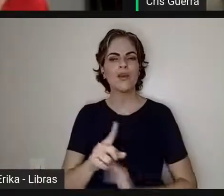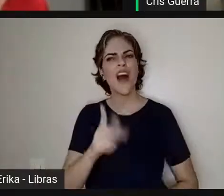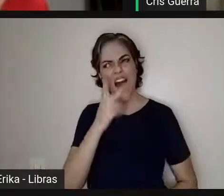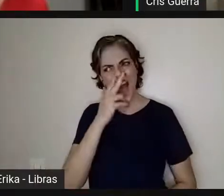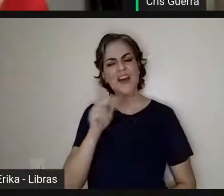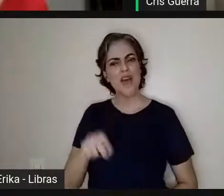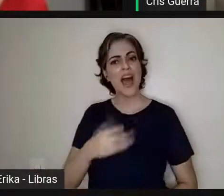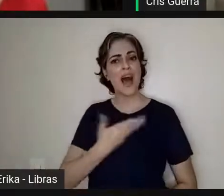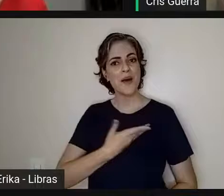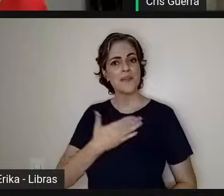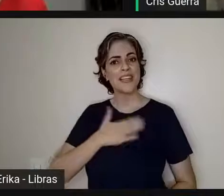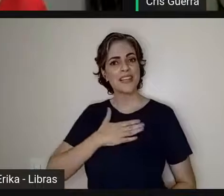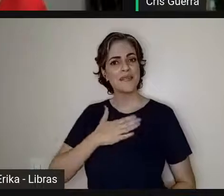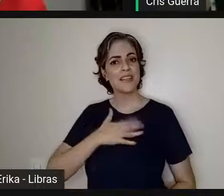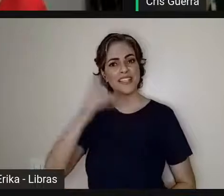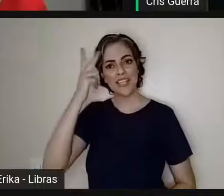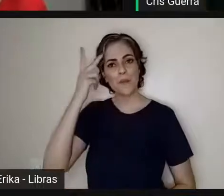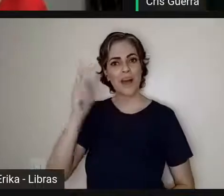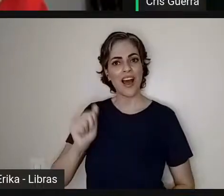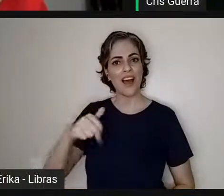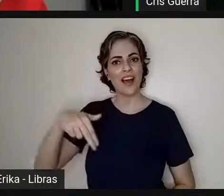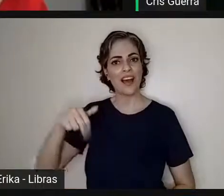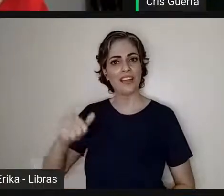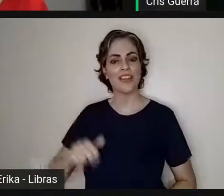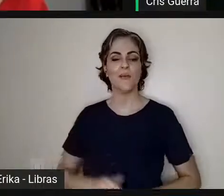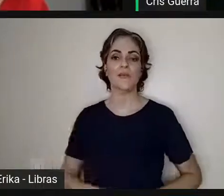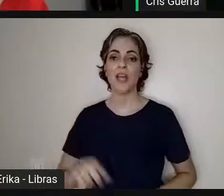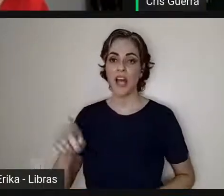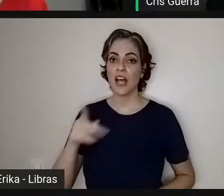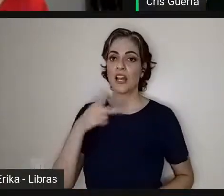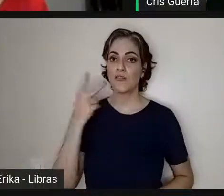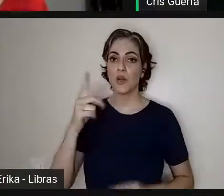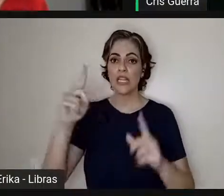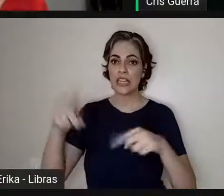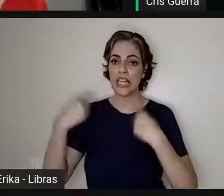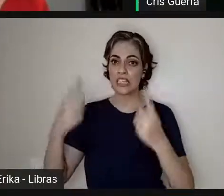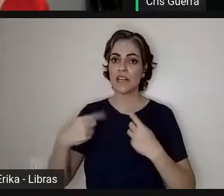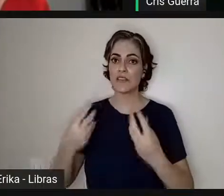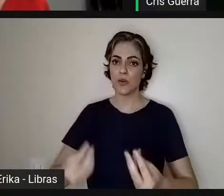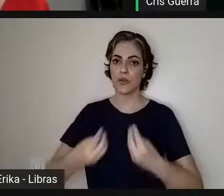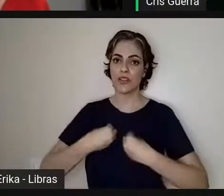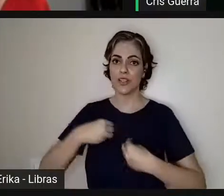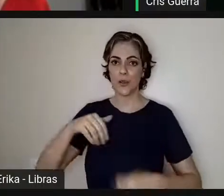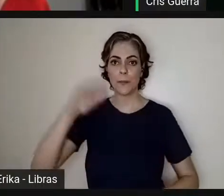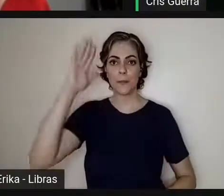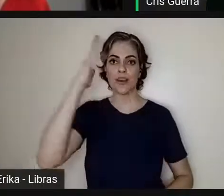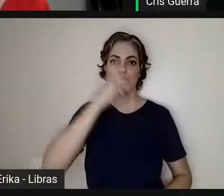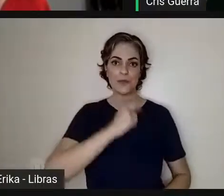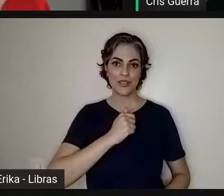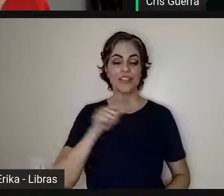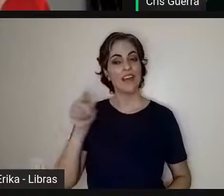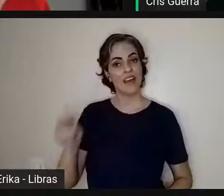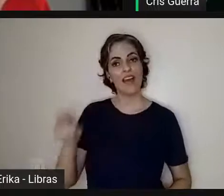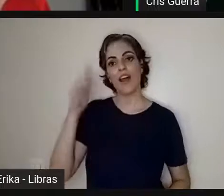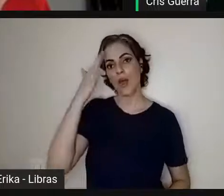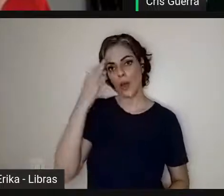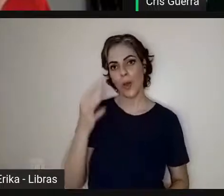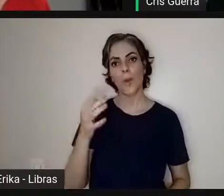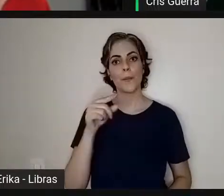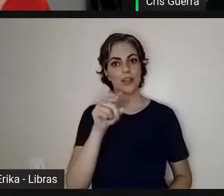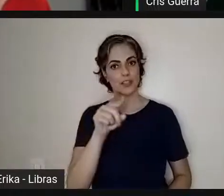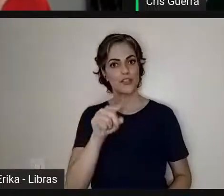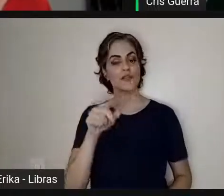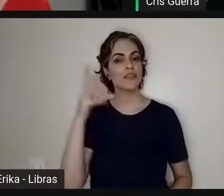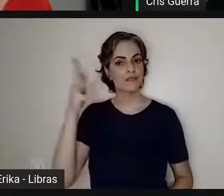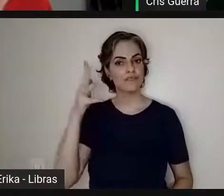Ela fala que os maiores desafios é deixar mais bonita. E que ela entende a sua fala e ela gostaria de saber como é que